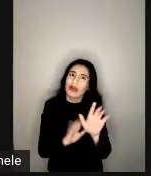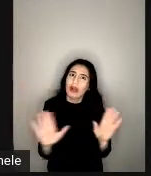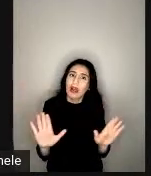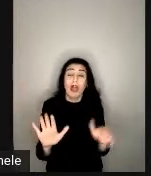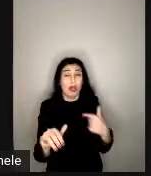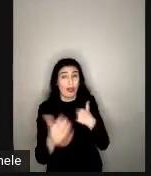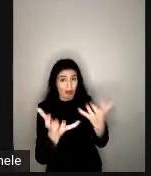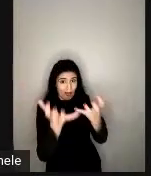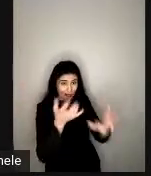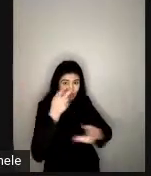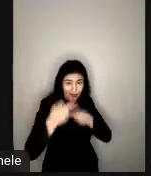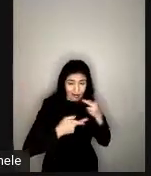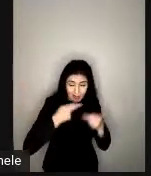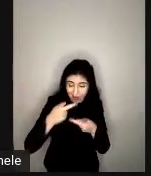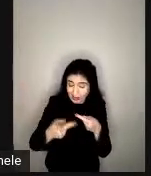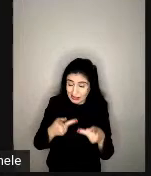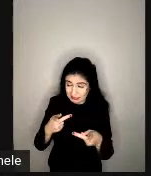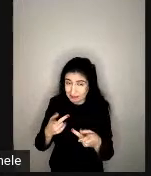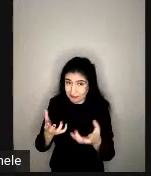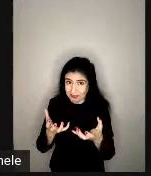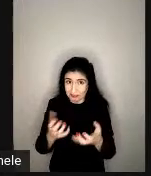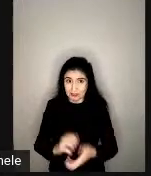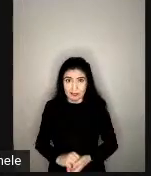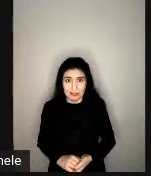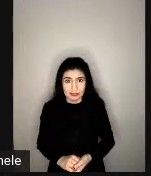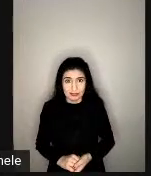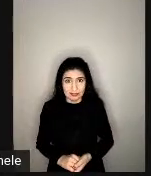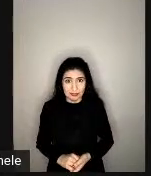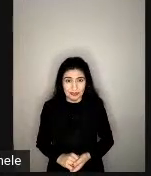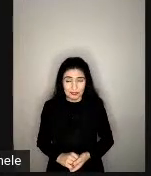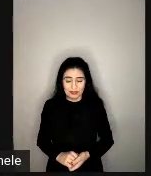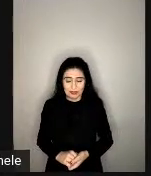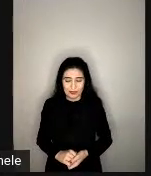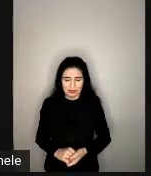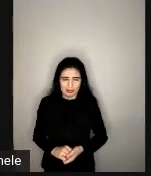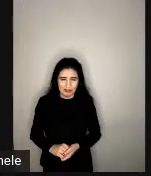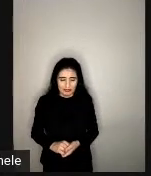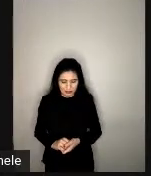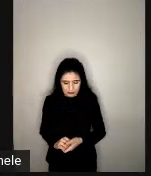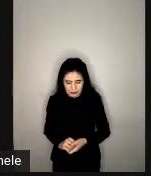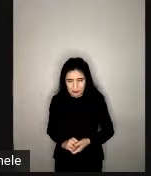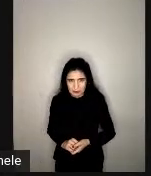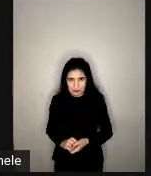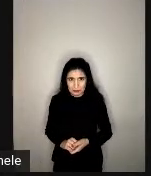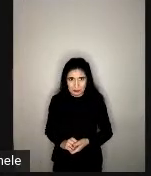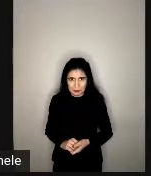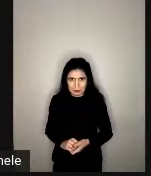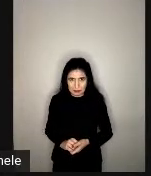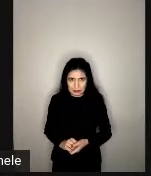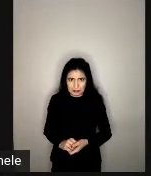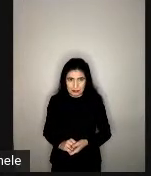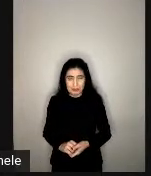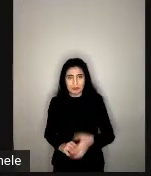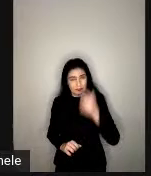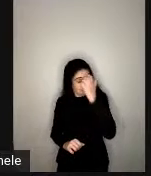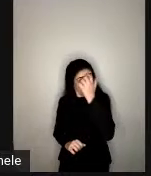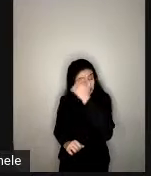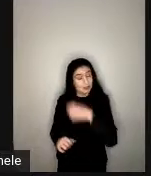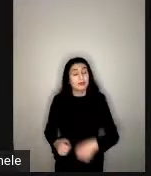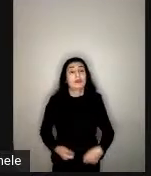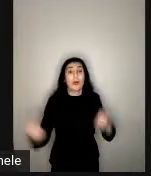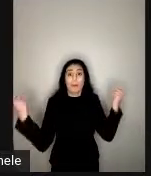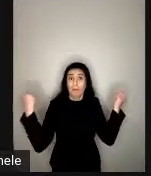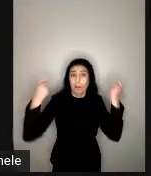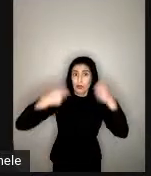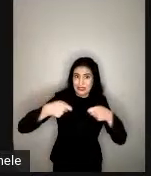comentário, né? Que é aquilo, quer dizer, uma coisa é poder ter um pouco mais de tempo, como o doutor